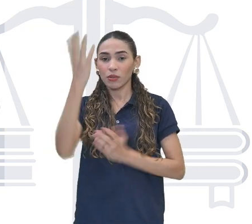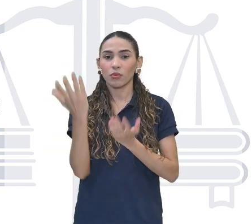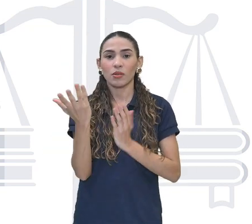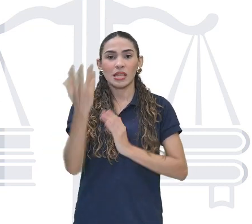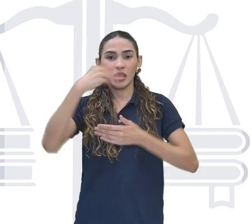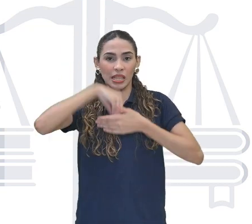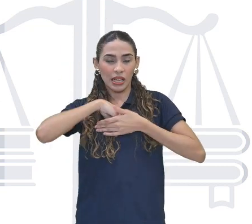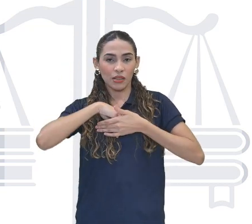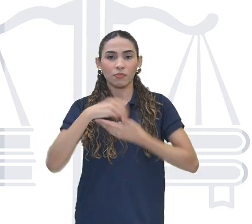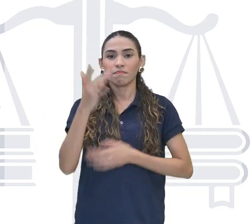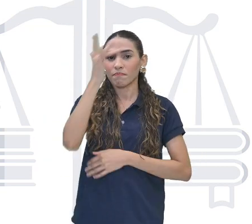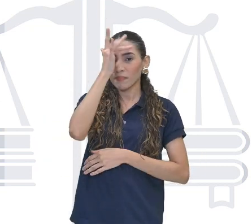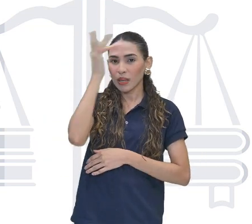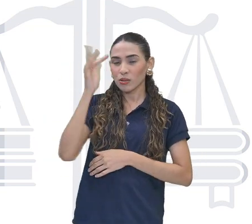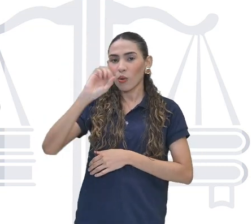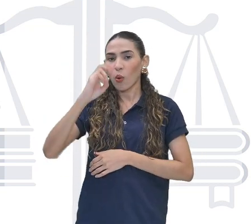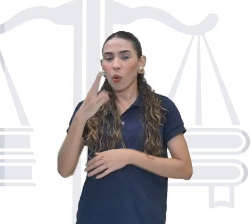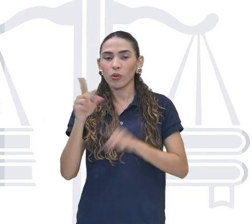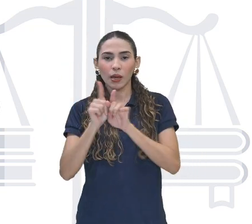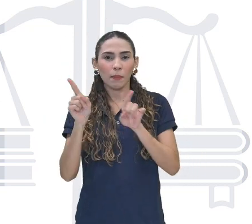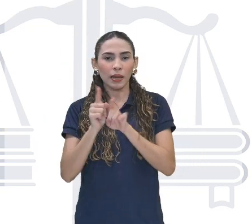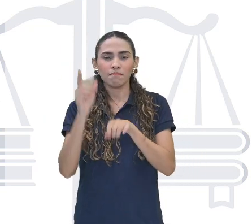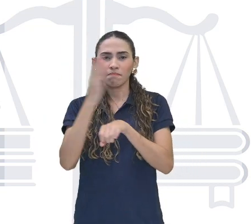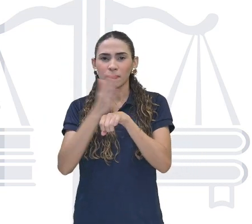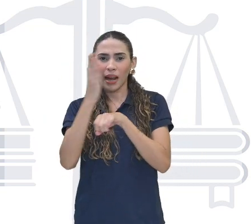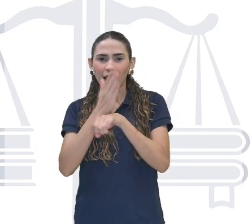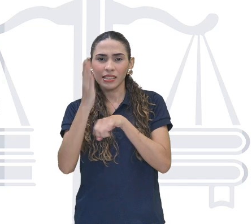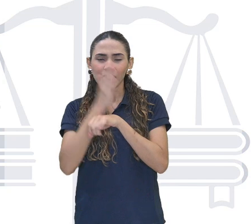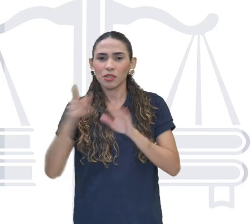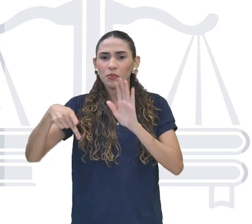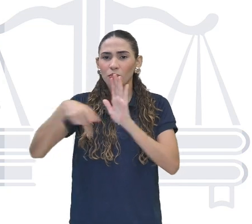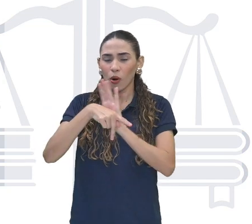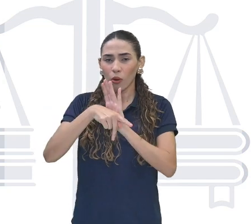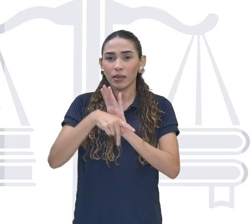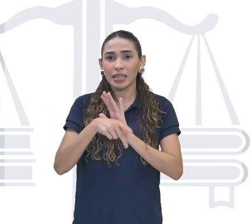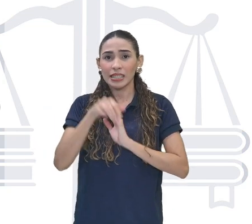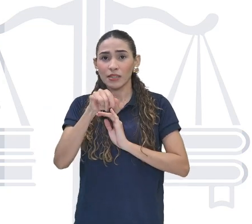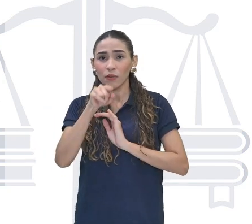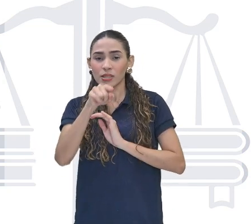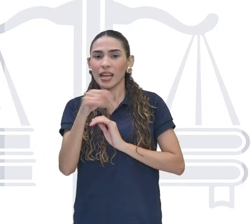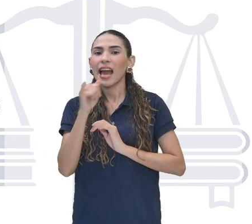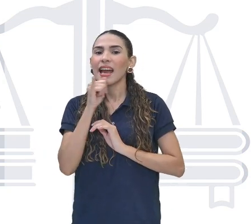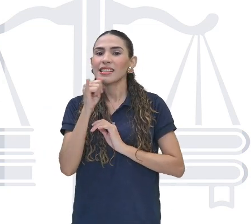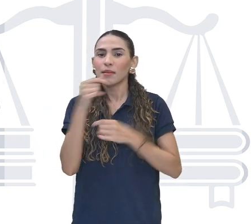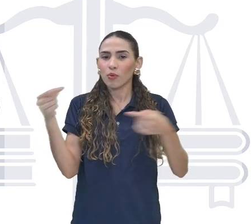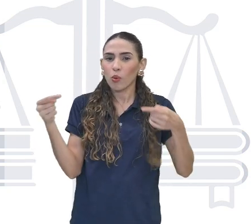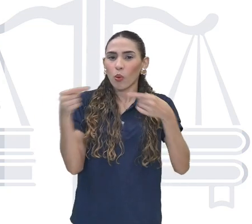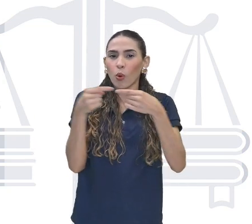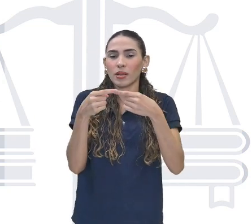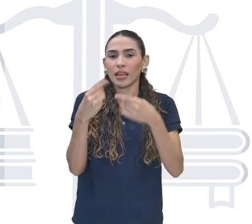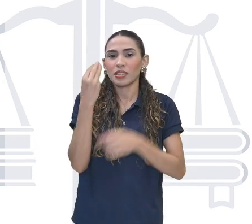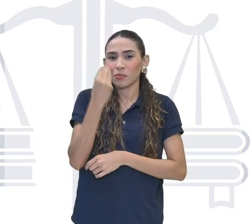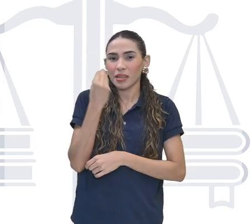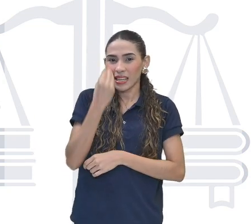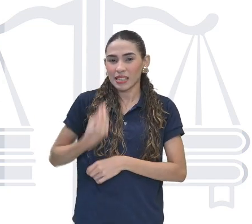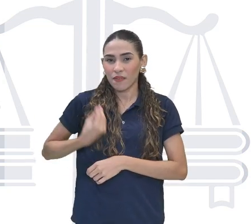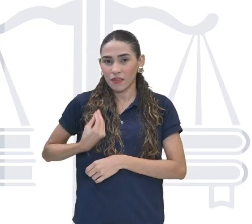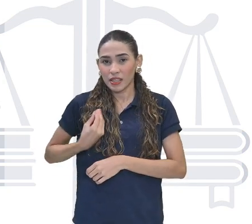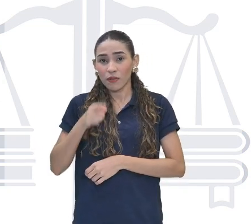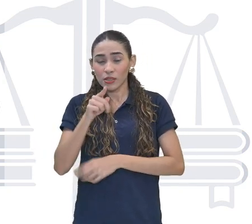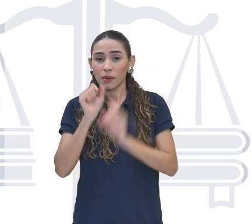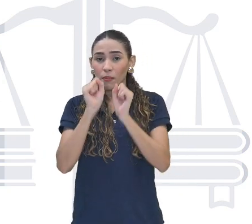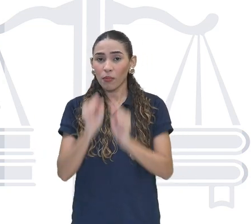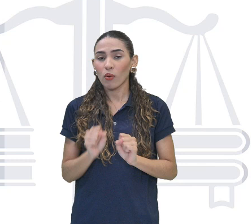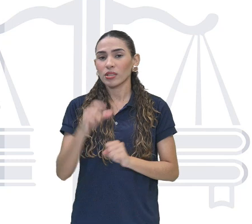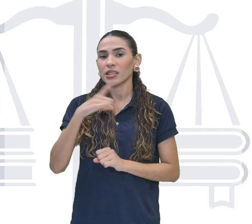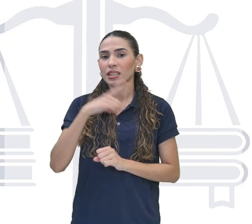pessoas e com as diversas tarefas cognitivas, né? Se a gente fizer uma conexão com a nossa dinâmica, você só poderia ter